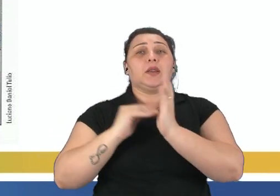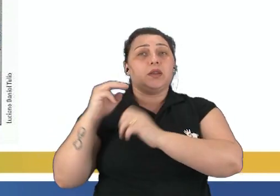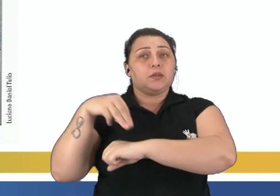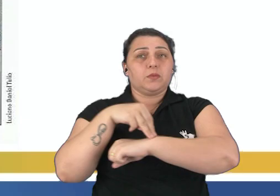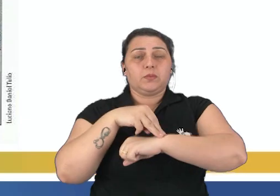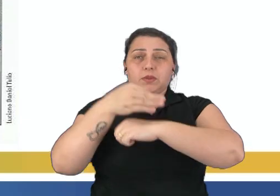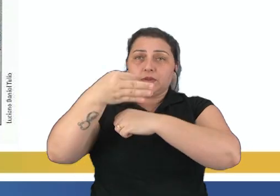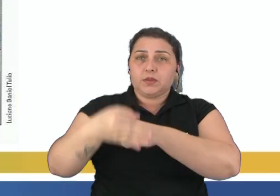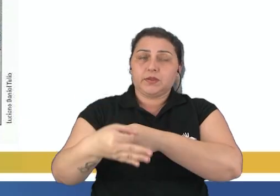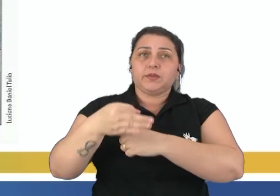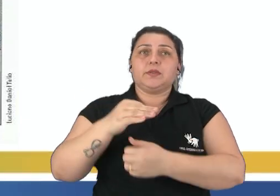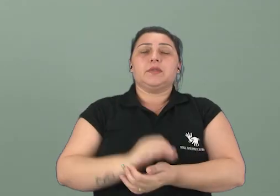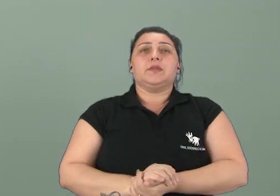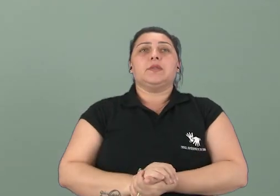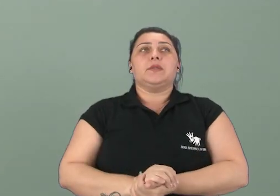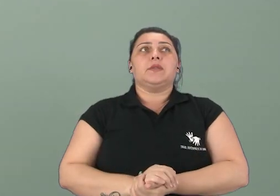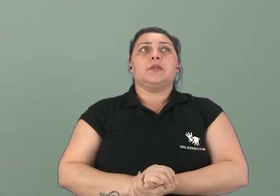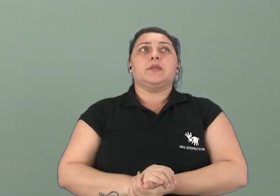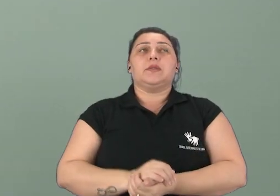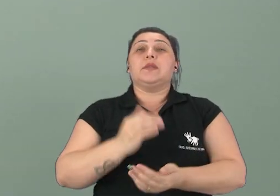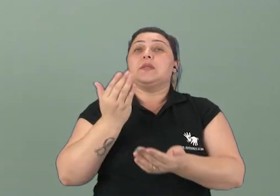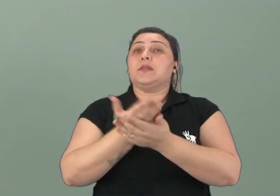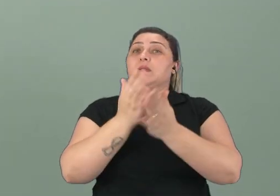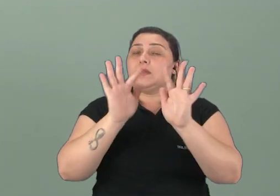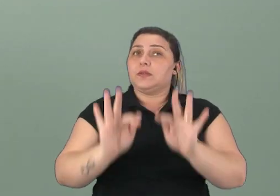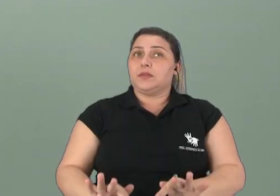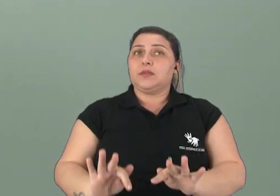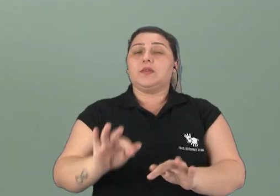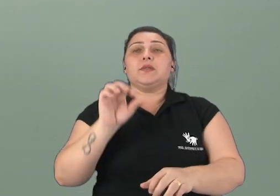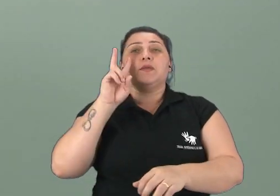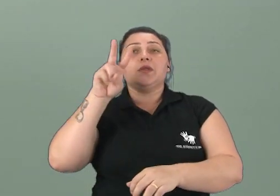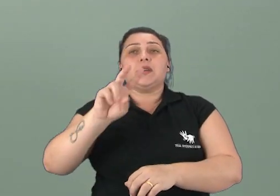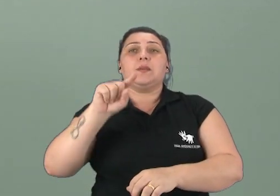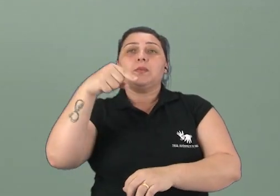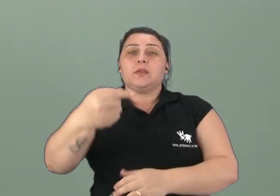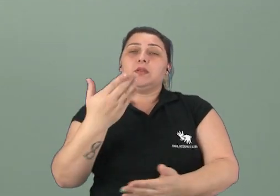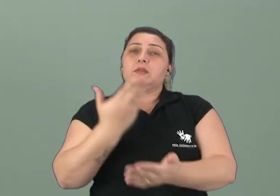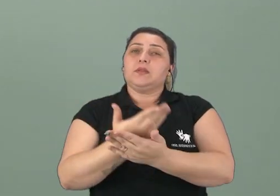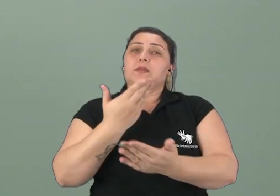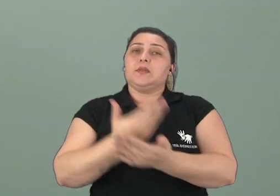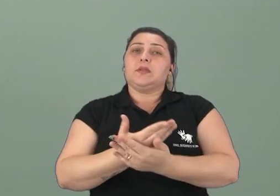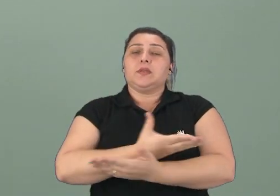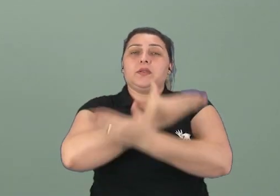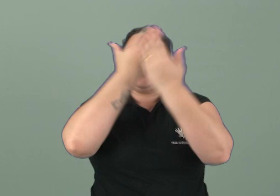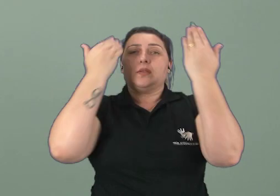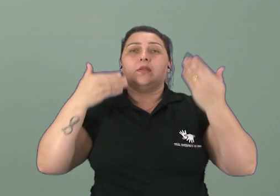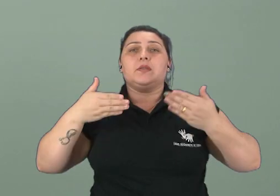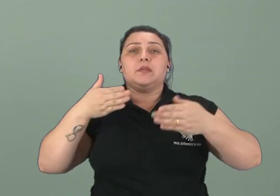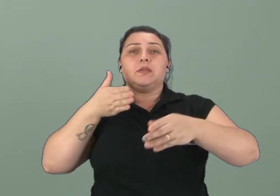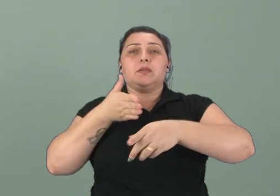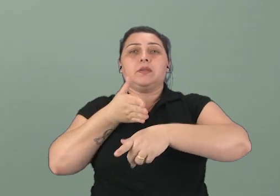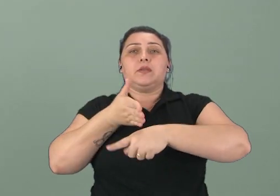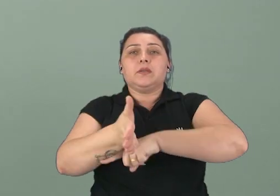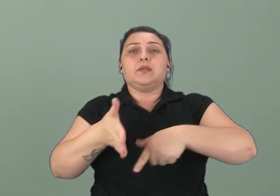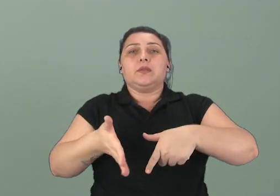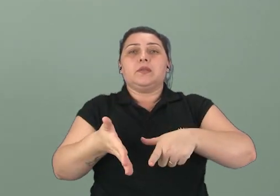momento. Certinho? Nós vamos parar por aqui e eu te vejo na próxima aula. Não esqueça de acessar a